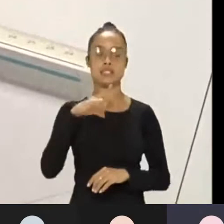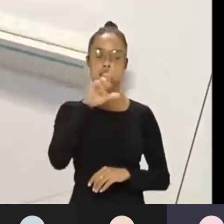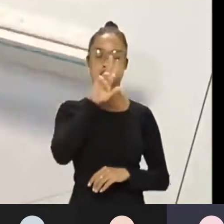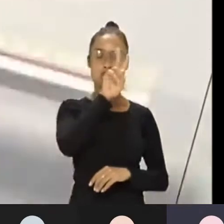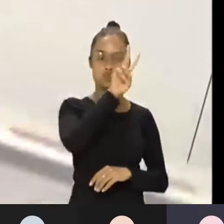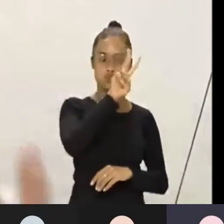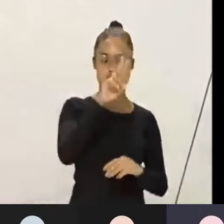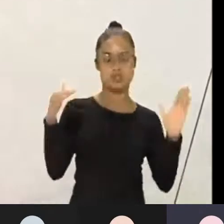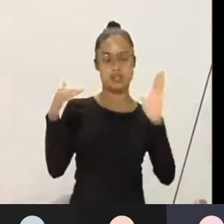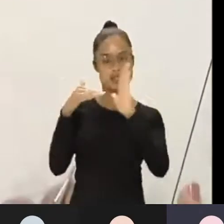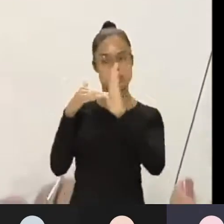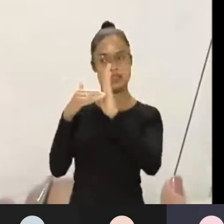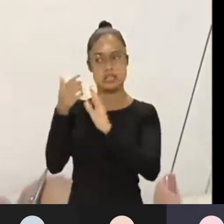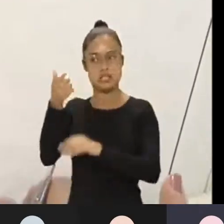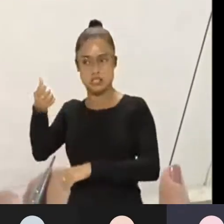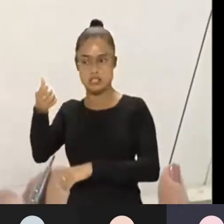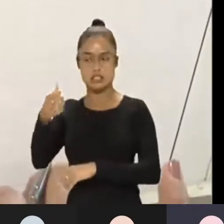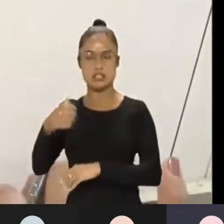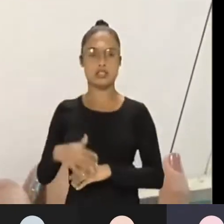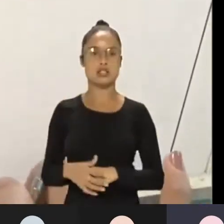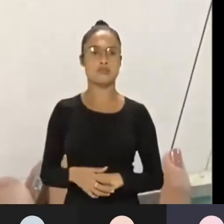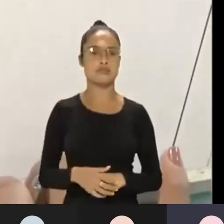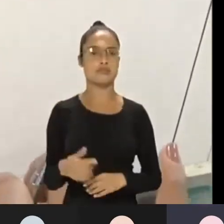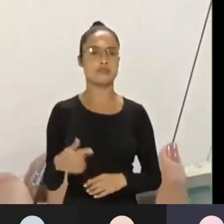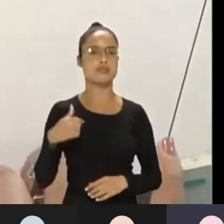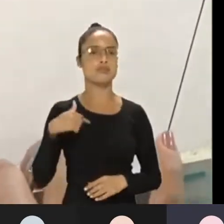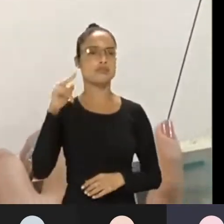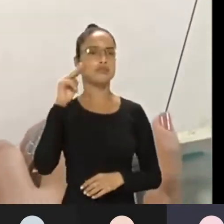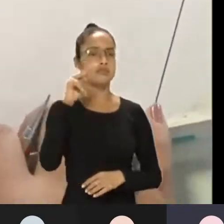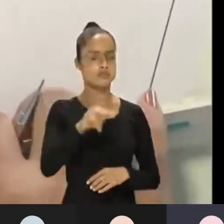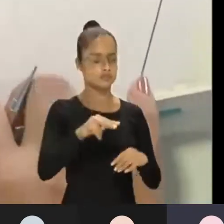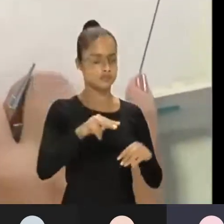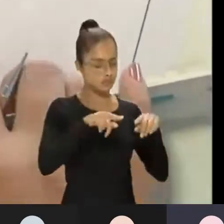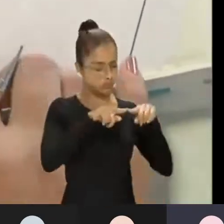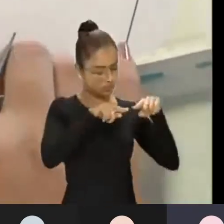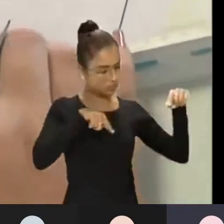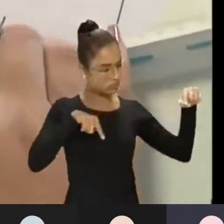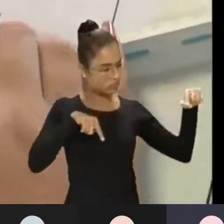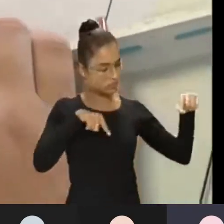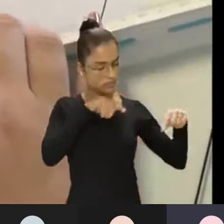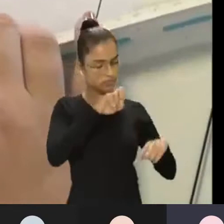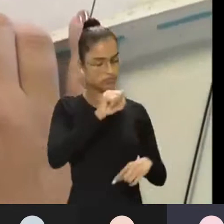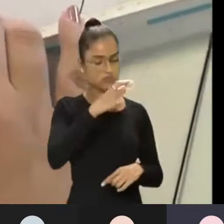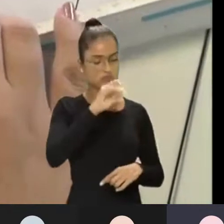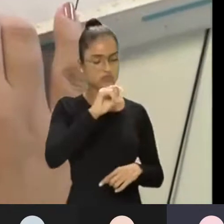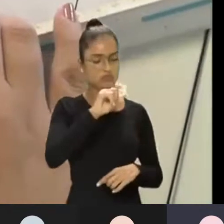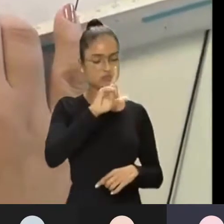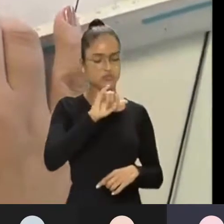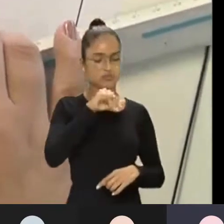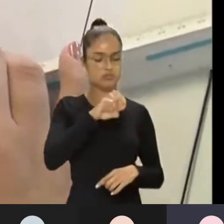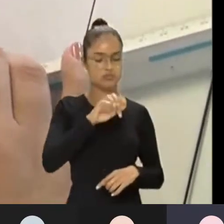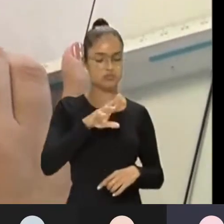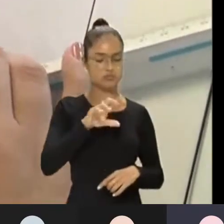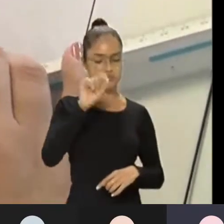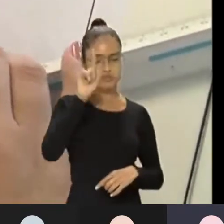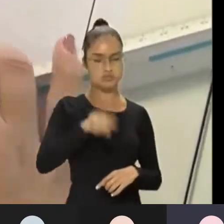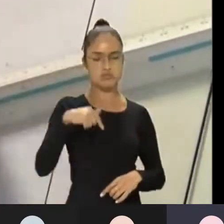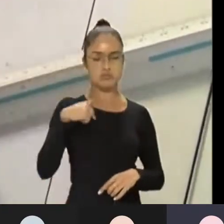2,6. Então, eu vou lá no escalímetro e eu venho aqui e transfiro essa medida, a vista frontal, no eixo